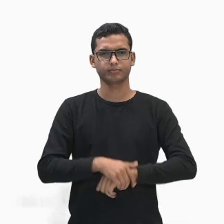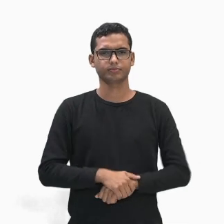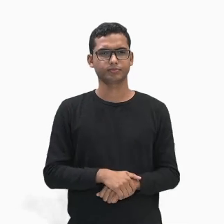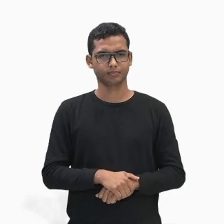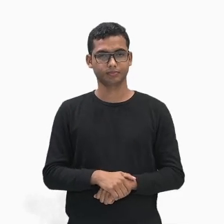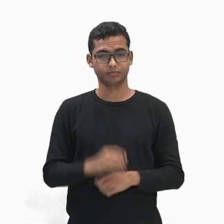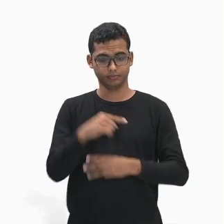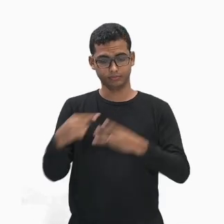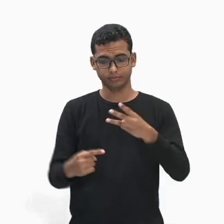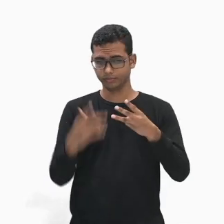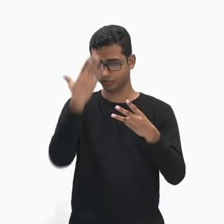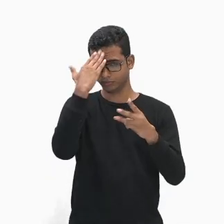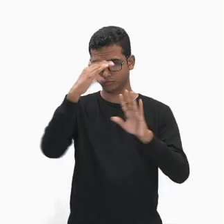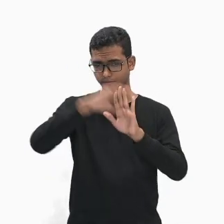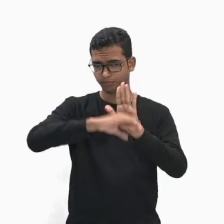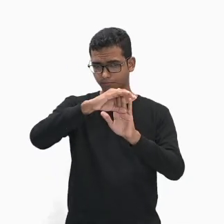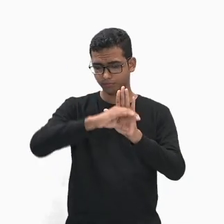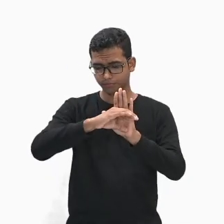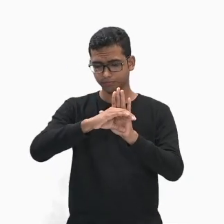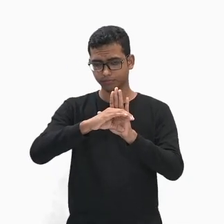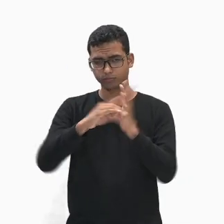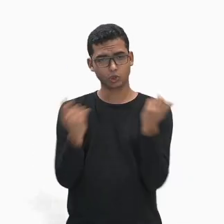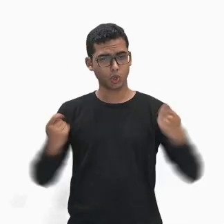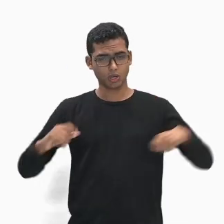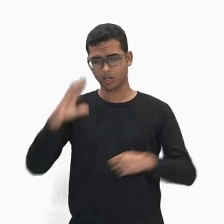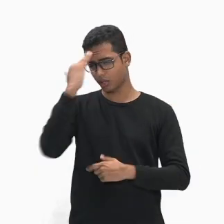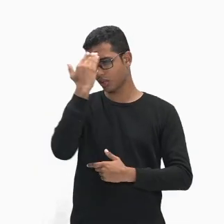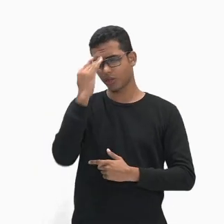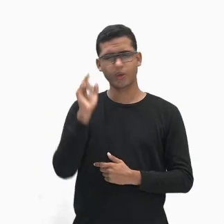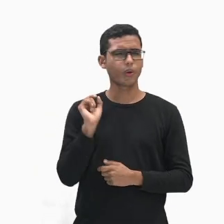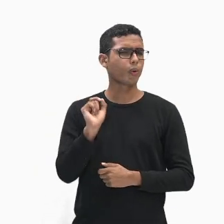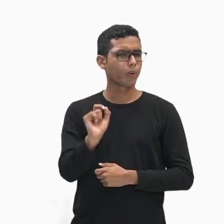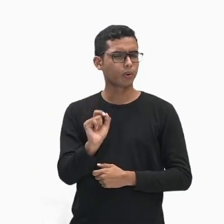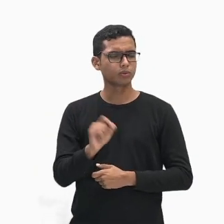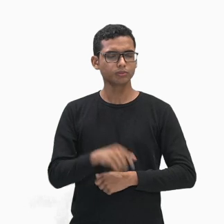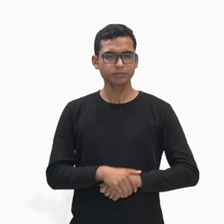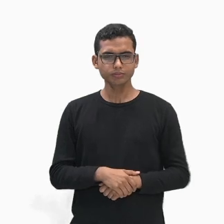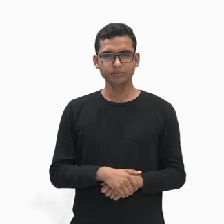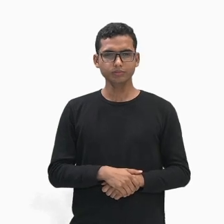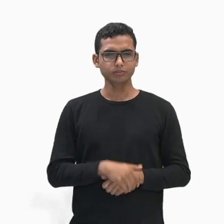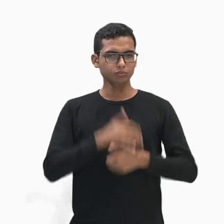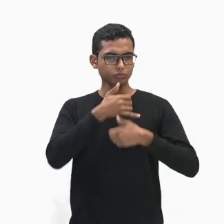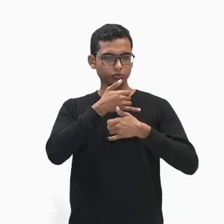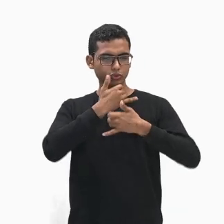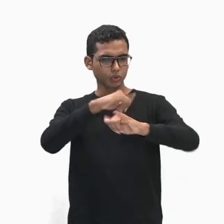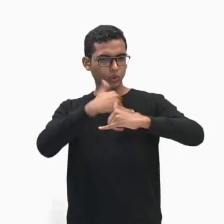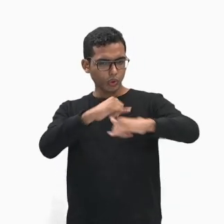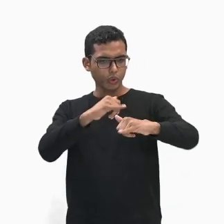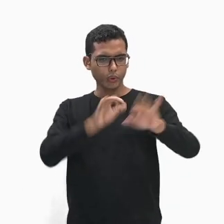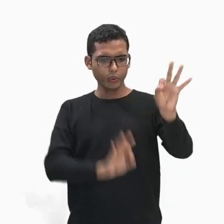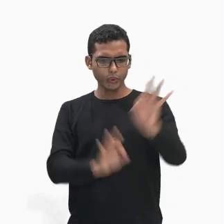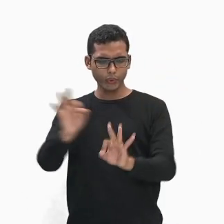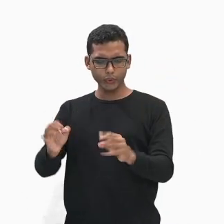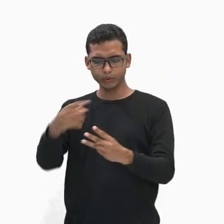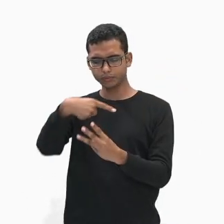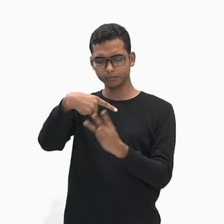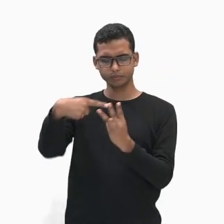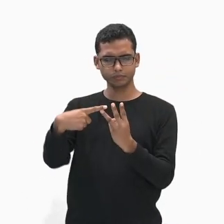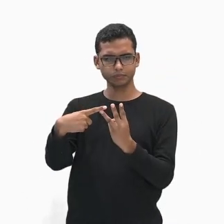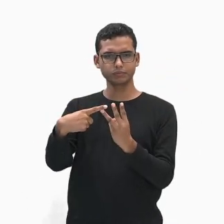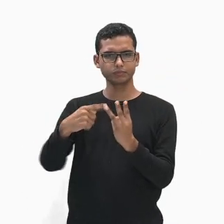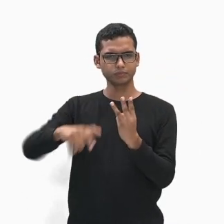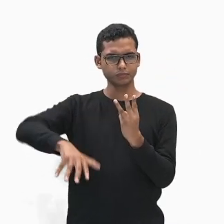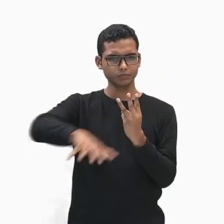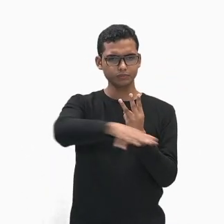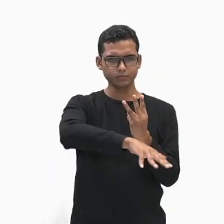essas definições, eu posso entender que a eletricidade ela está dividida nessas três